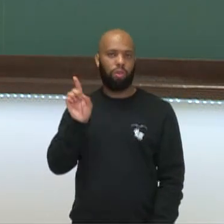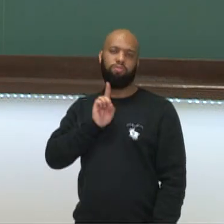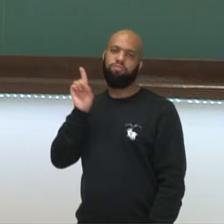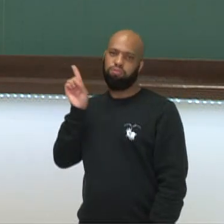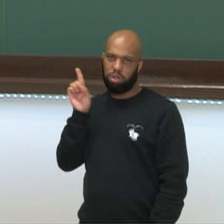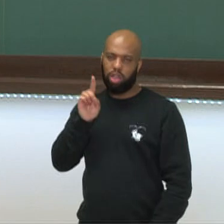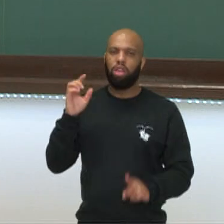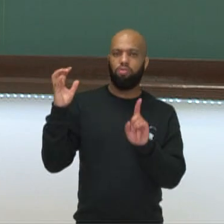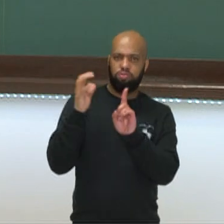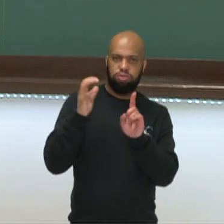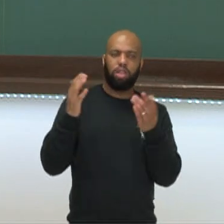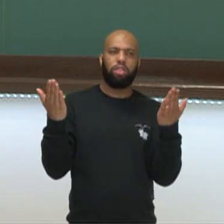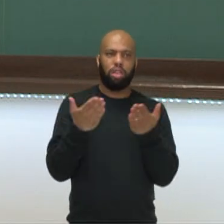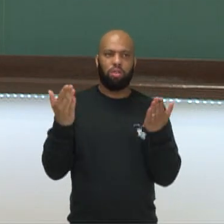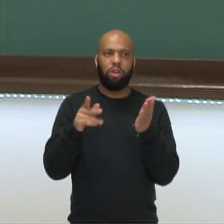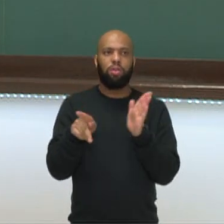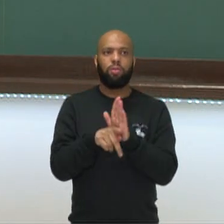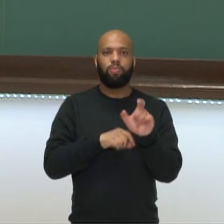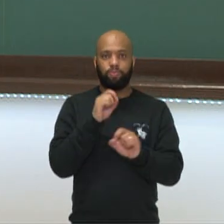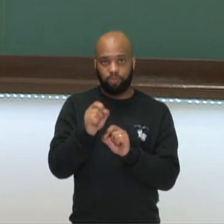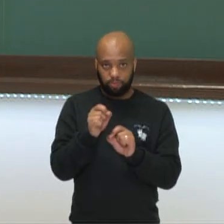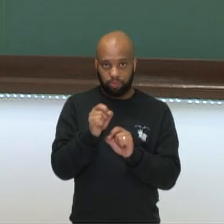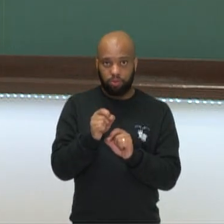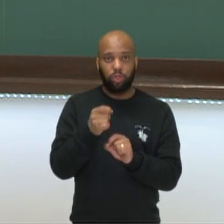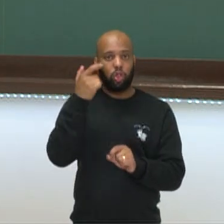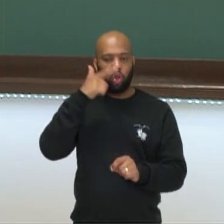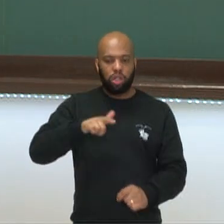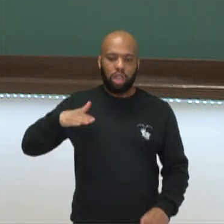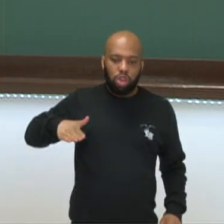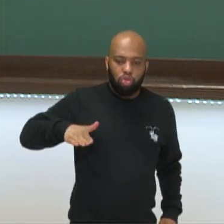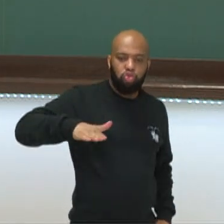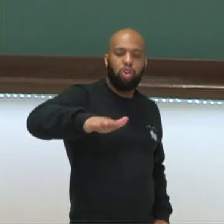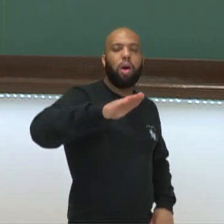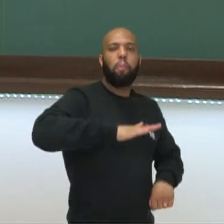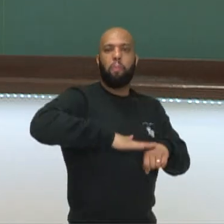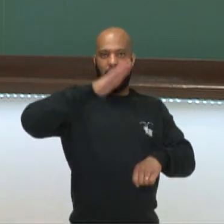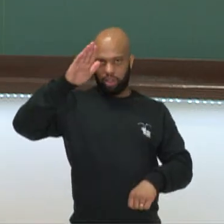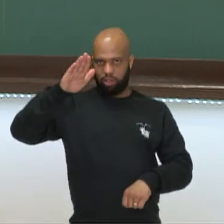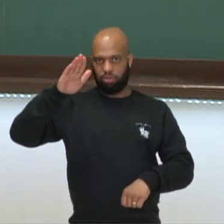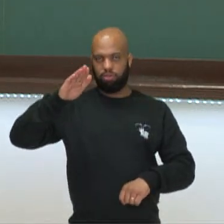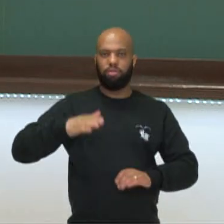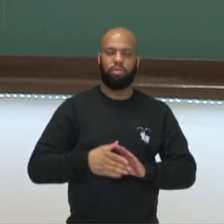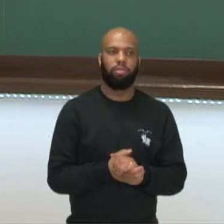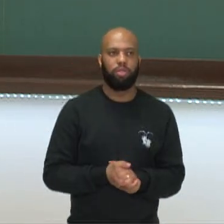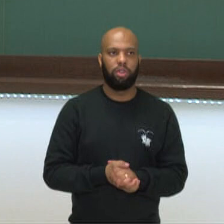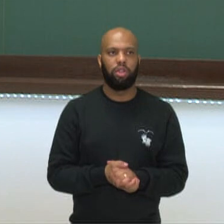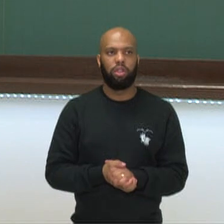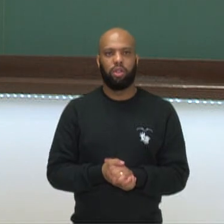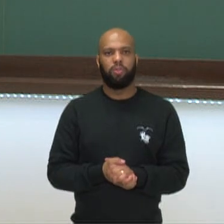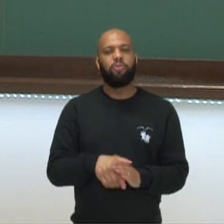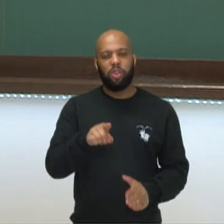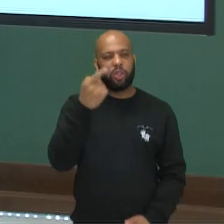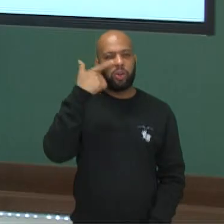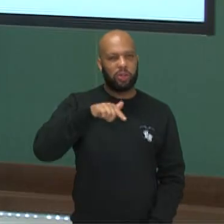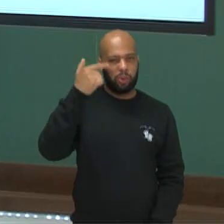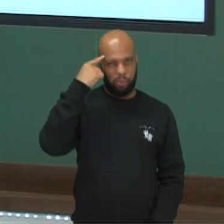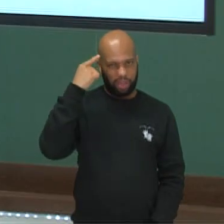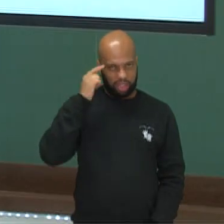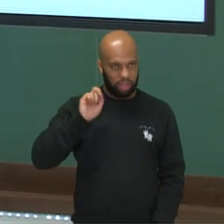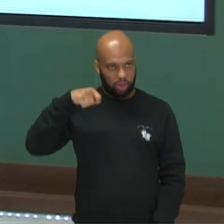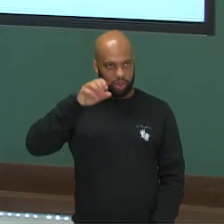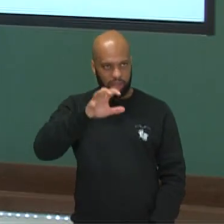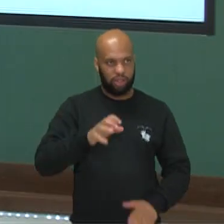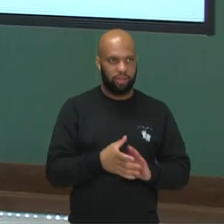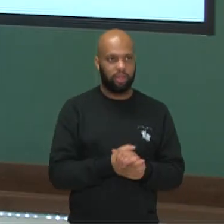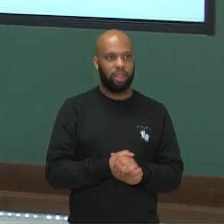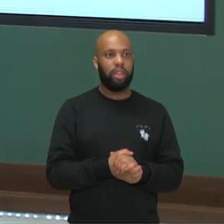este fator de rendimento, do poder calorífico. Muito bem, sei que você pensou nesses detalhes, tá? Eu